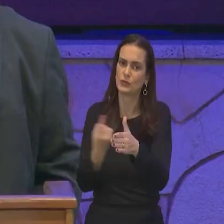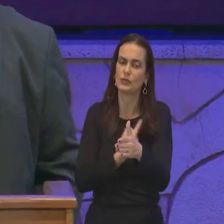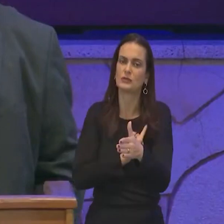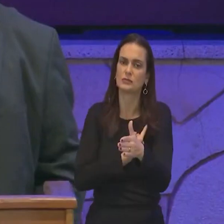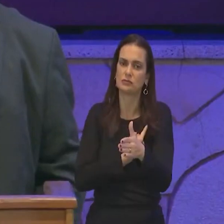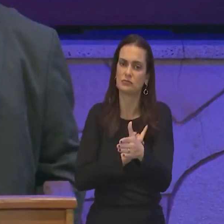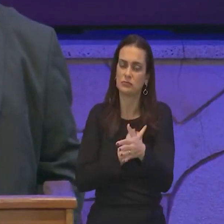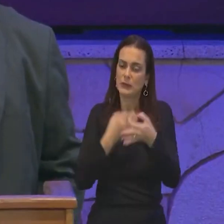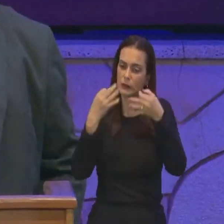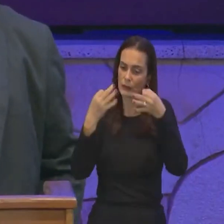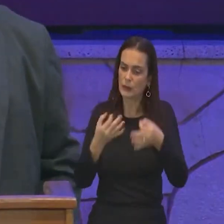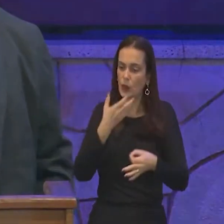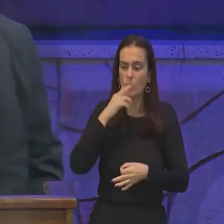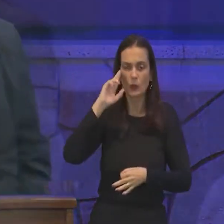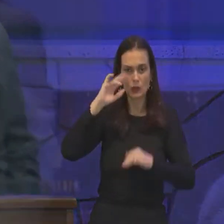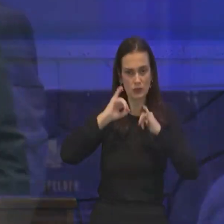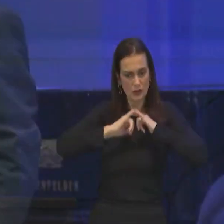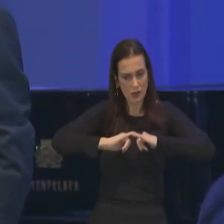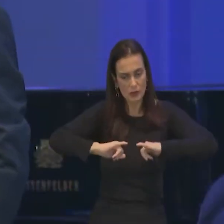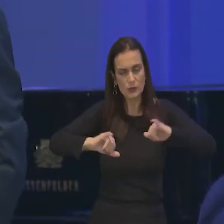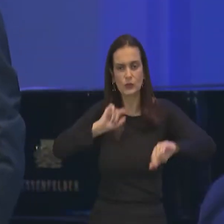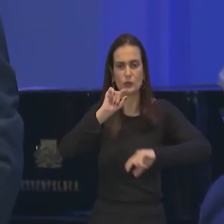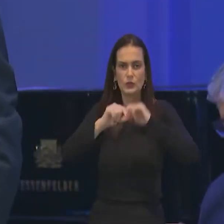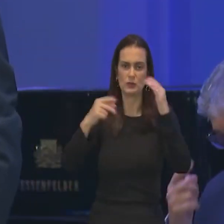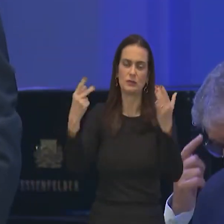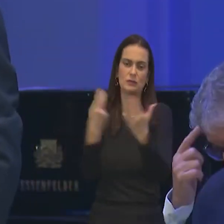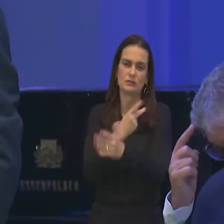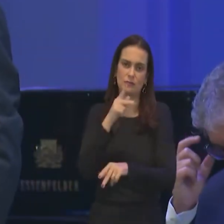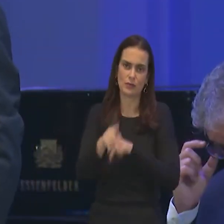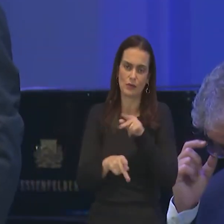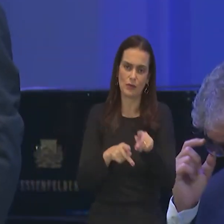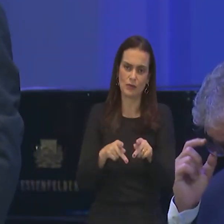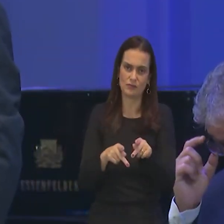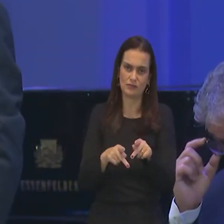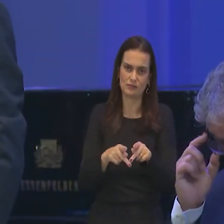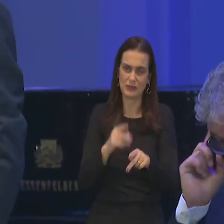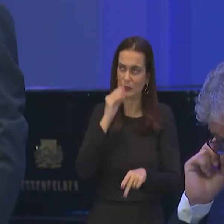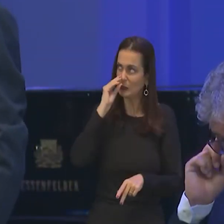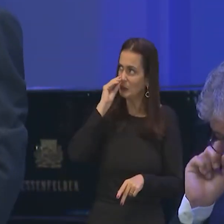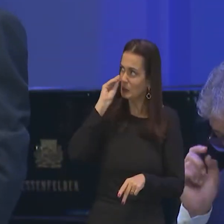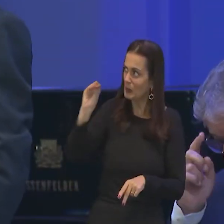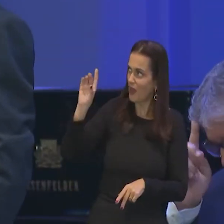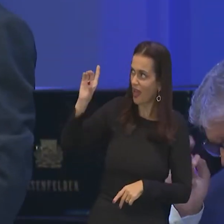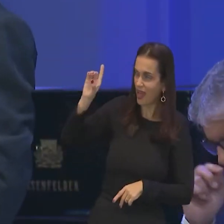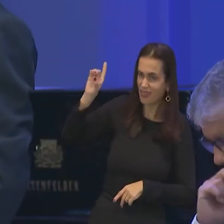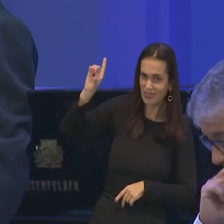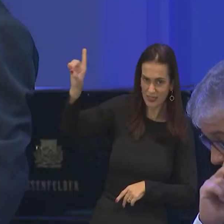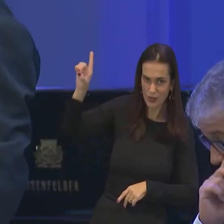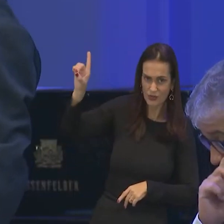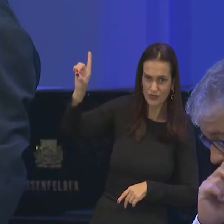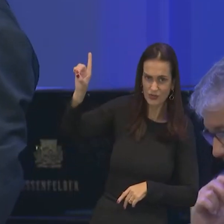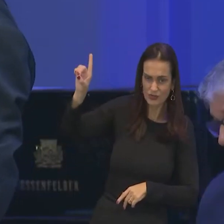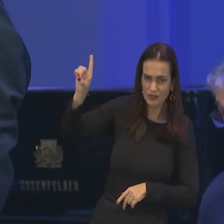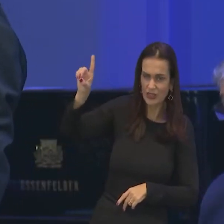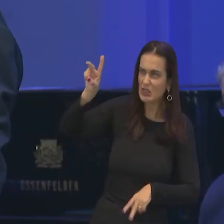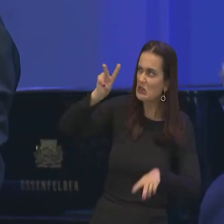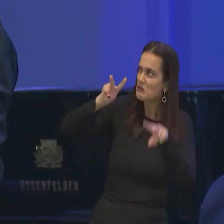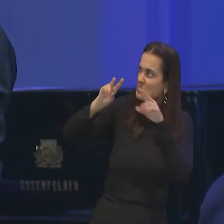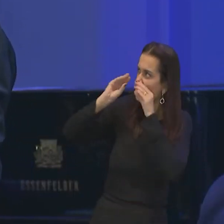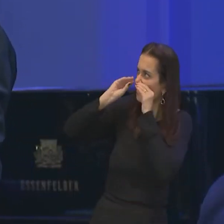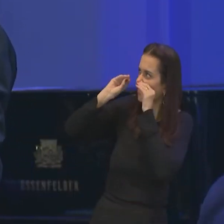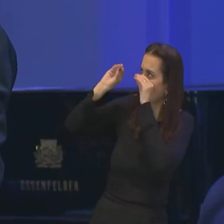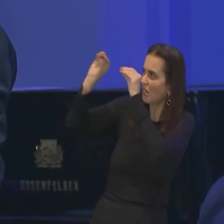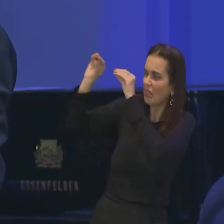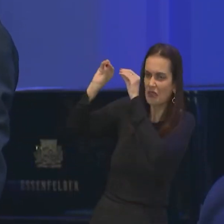Senhor anunciou que aconteceria com o seu povo. Negligenciar a voz de Deus após termos tido uma visão clara de